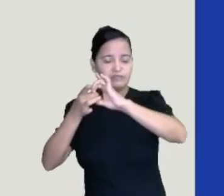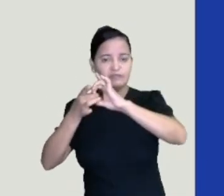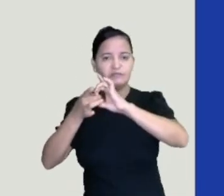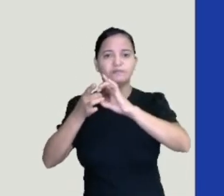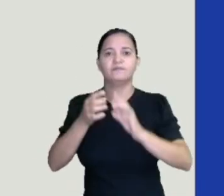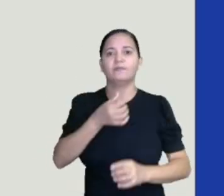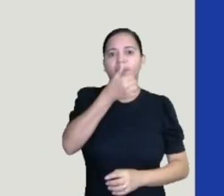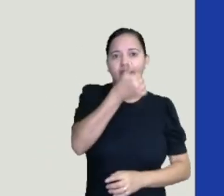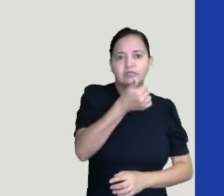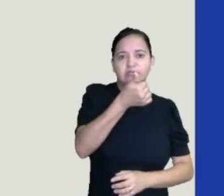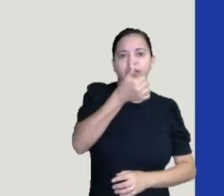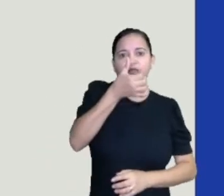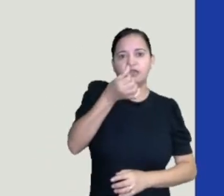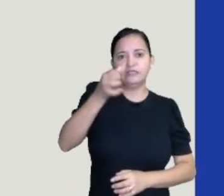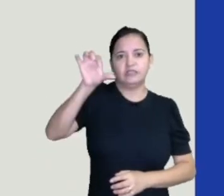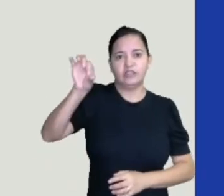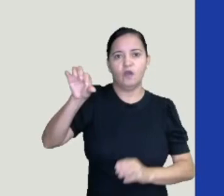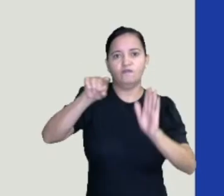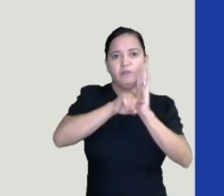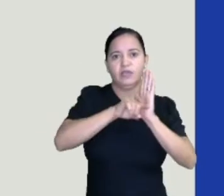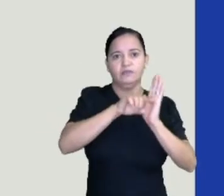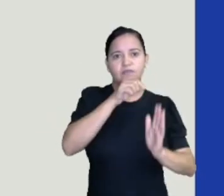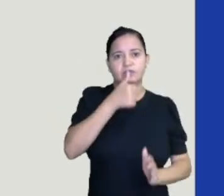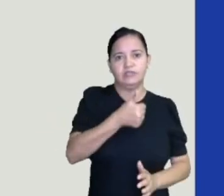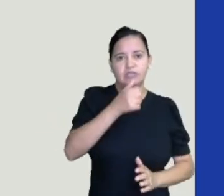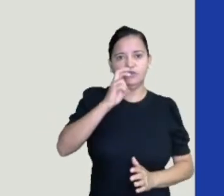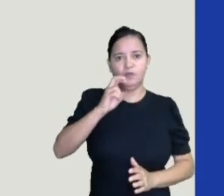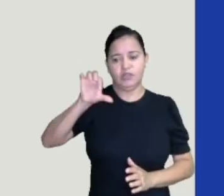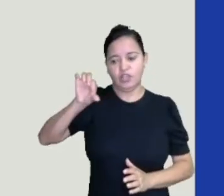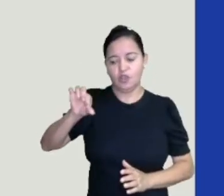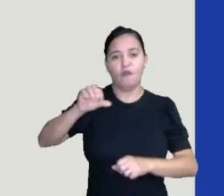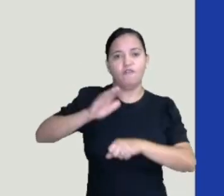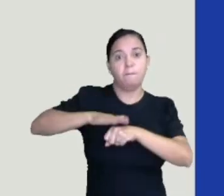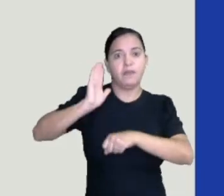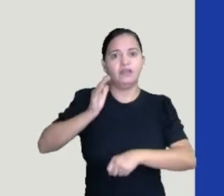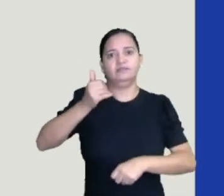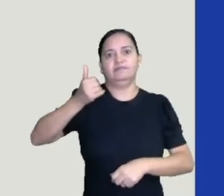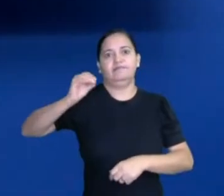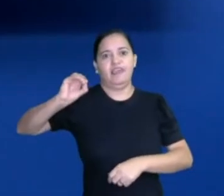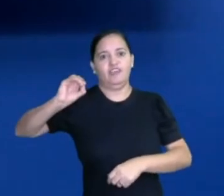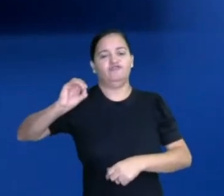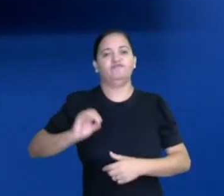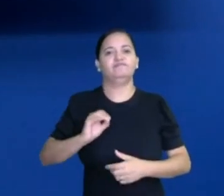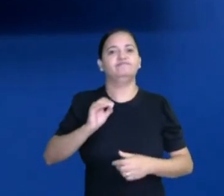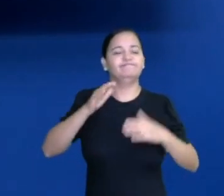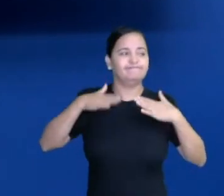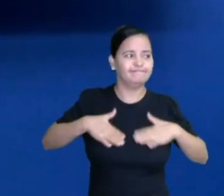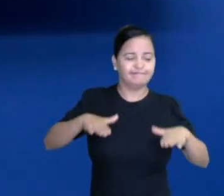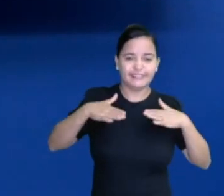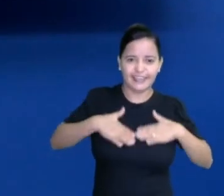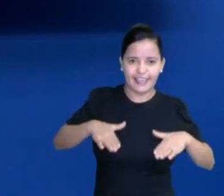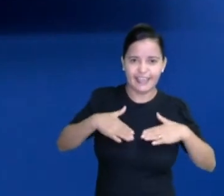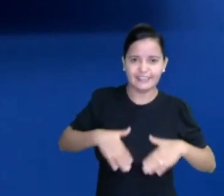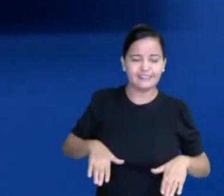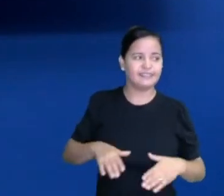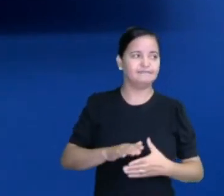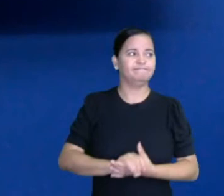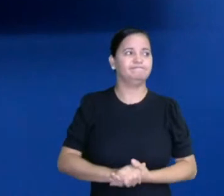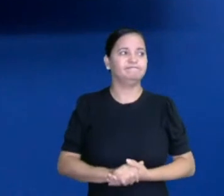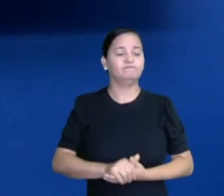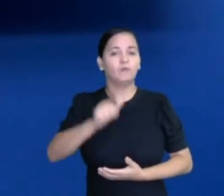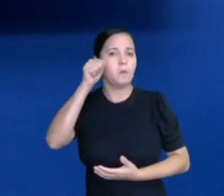Então, 169 menos 159, 10. Beleza? Tranquilinho?